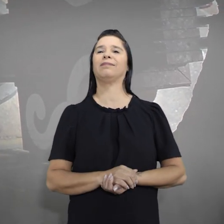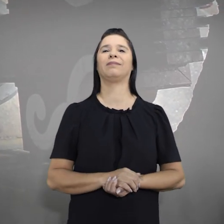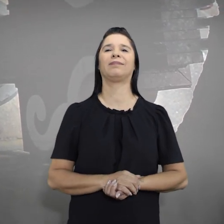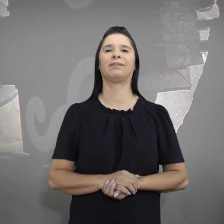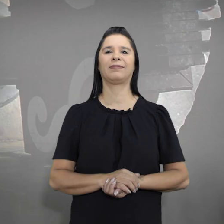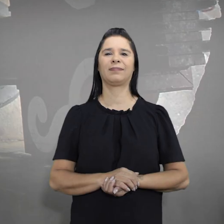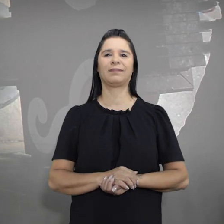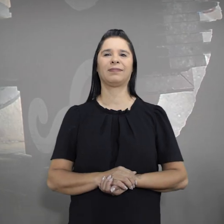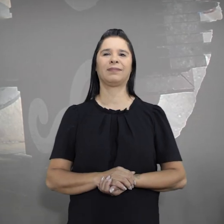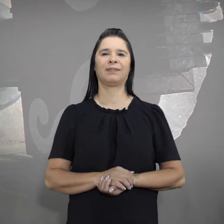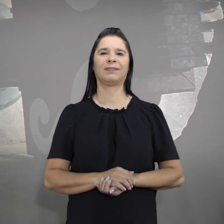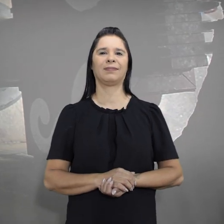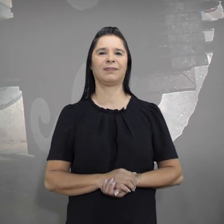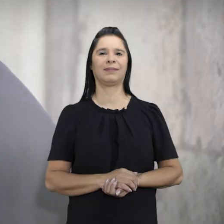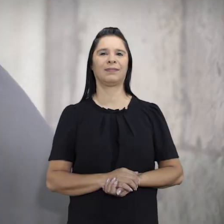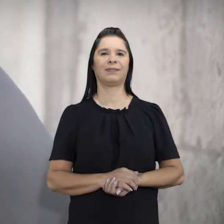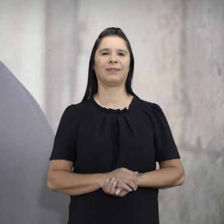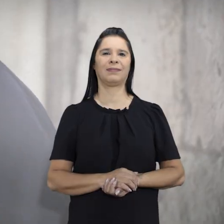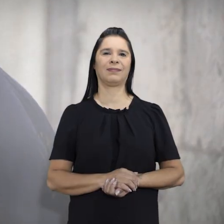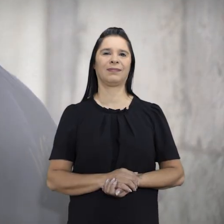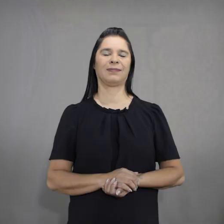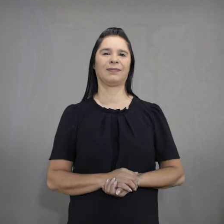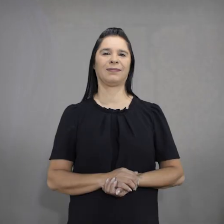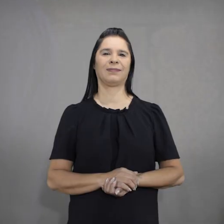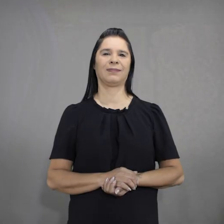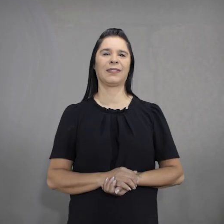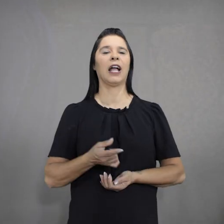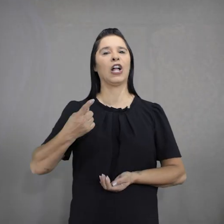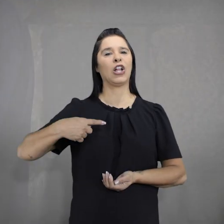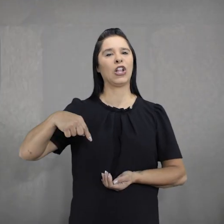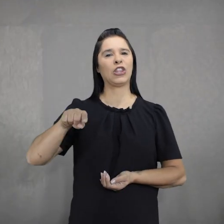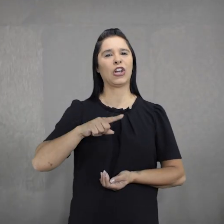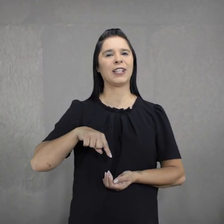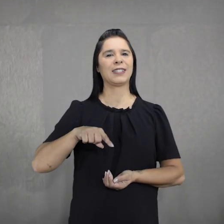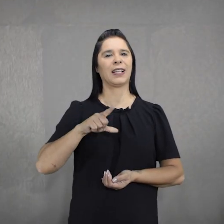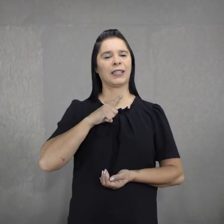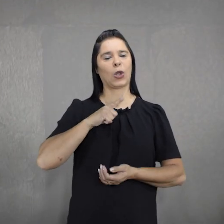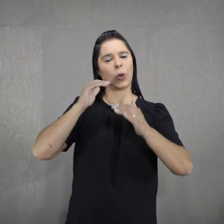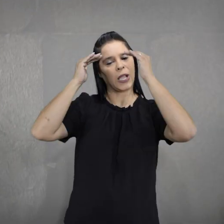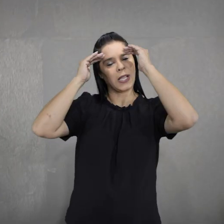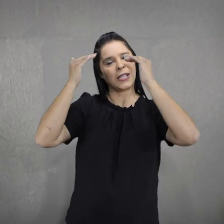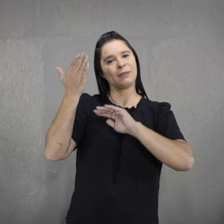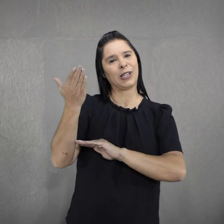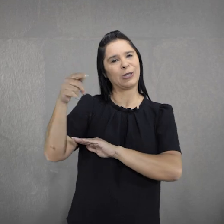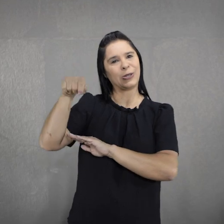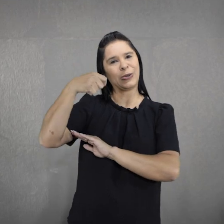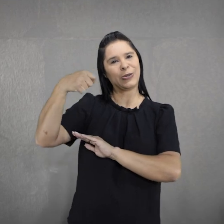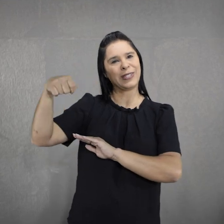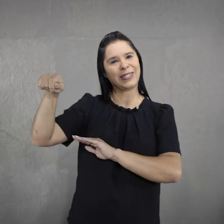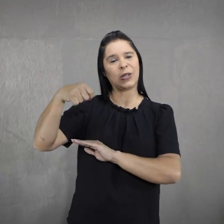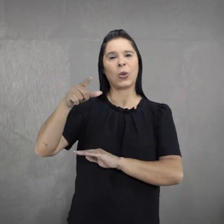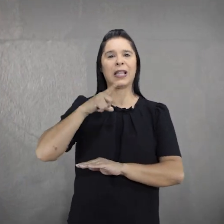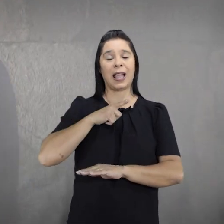né? Então, assim, a gente acaba gerando um respeito com ele, né? A gente tá aqui